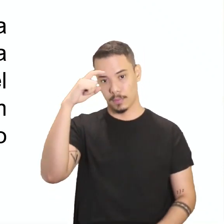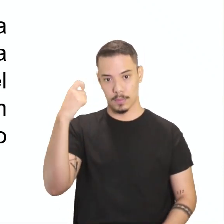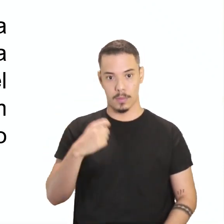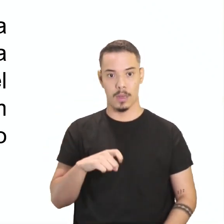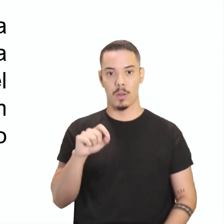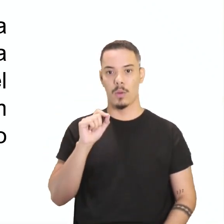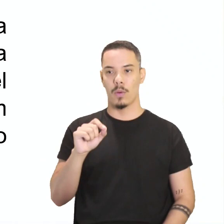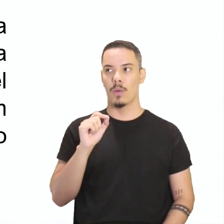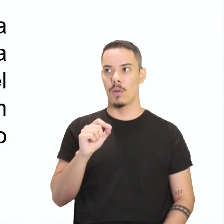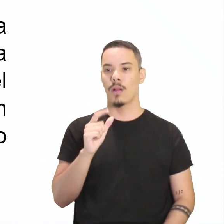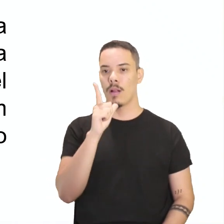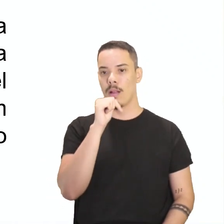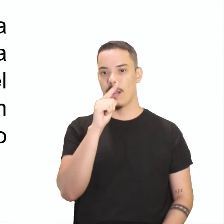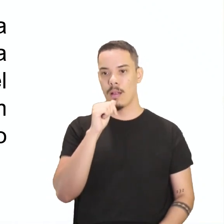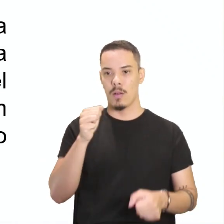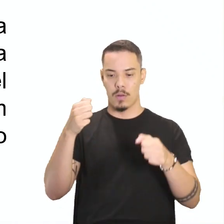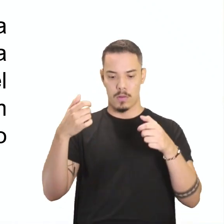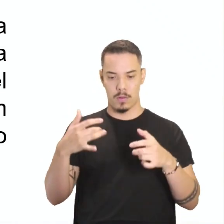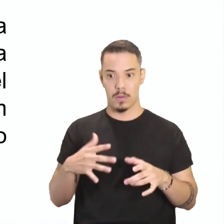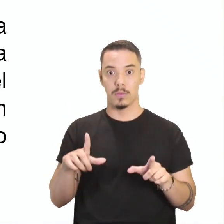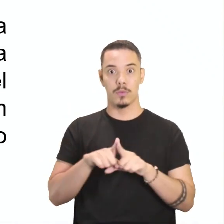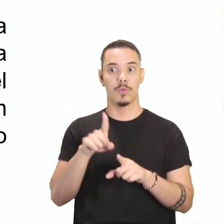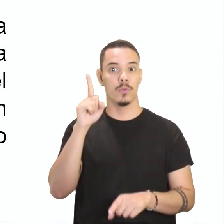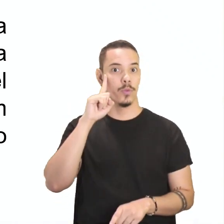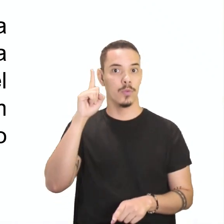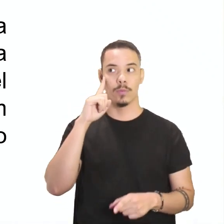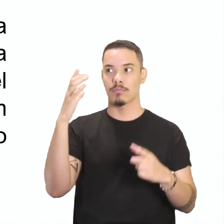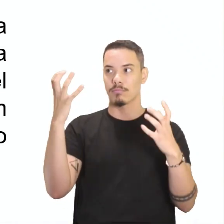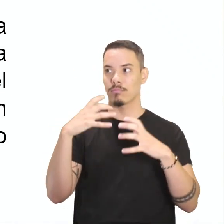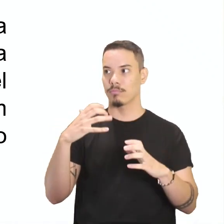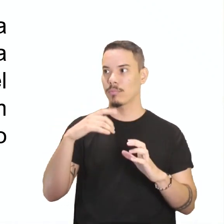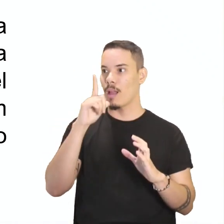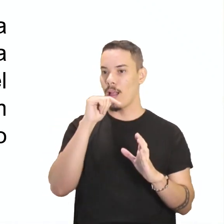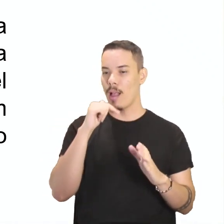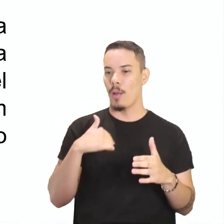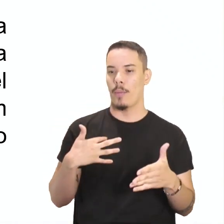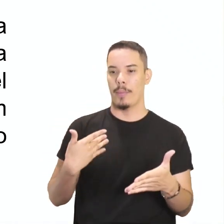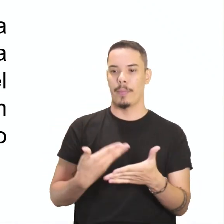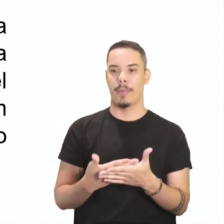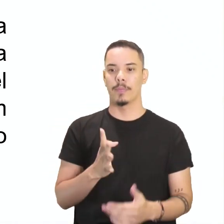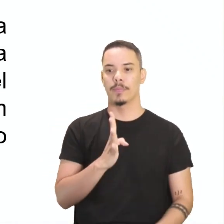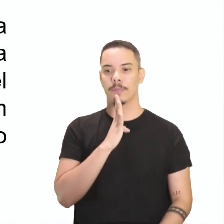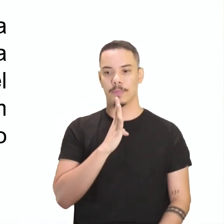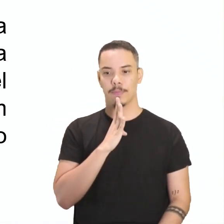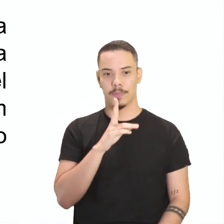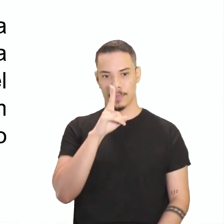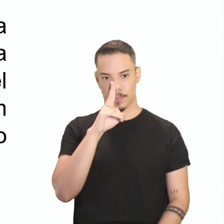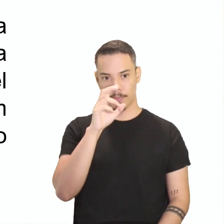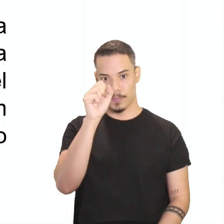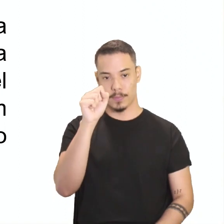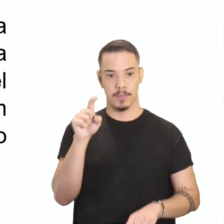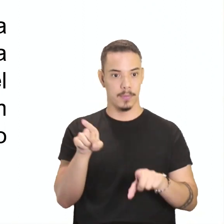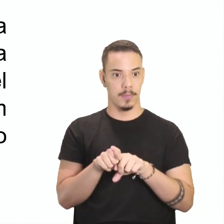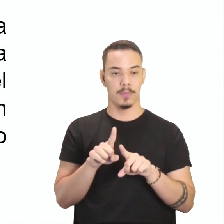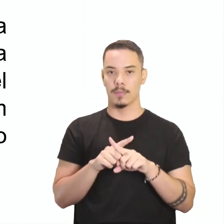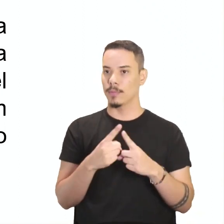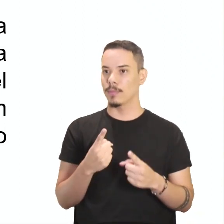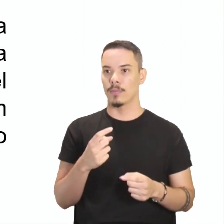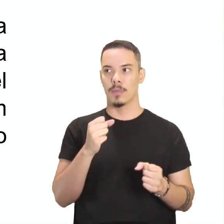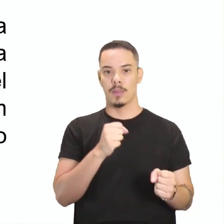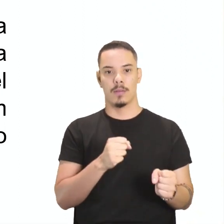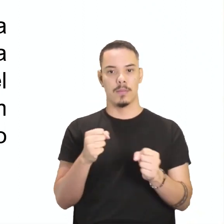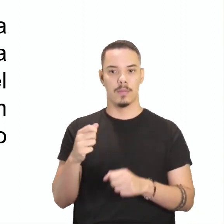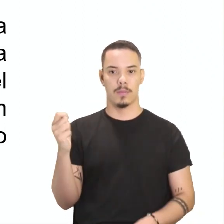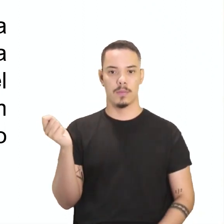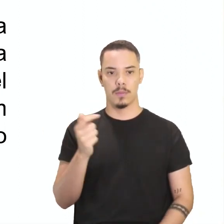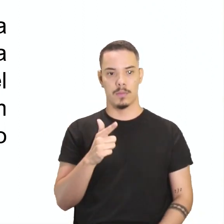na queda d'água, onde se banhava diariamente. Conhecia a força da água, mais poderosa que o